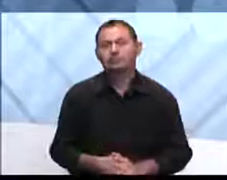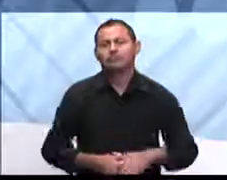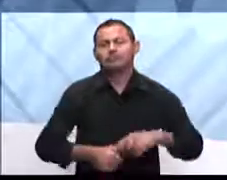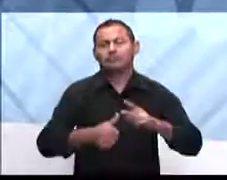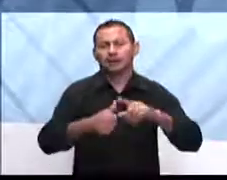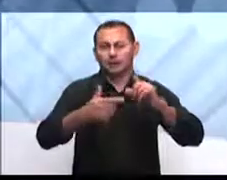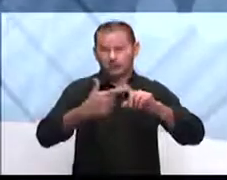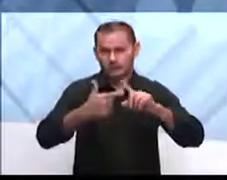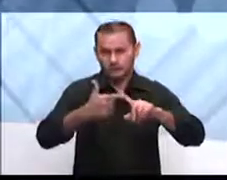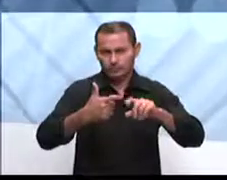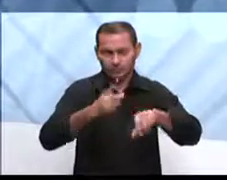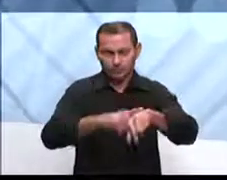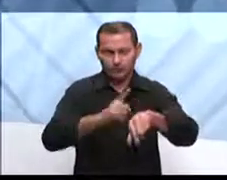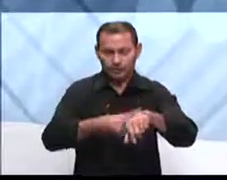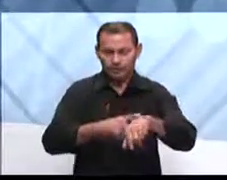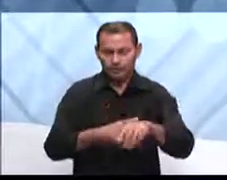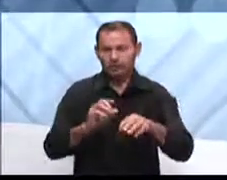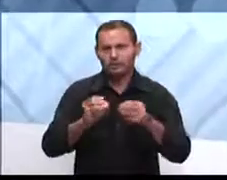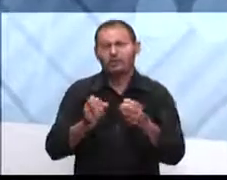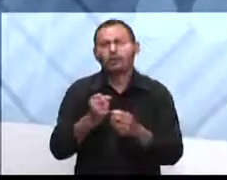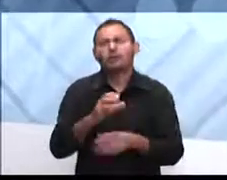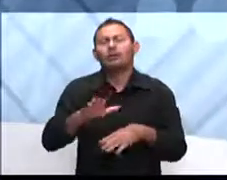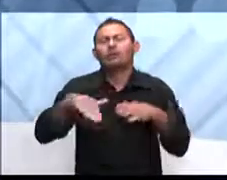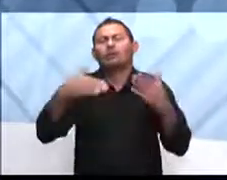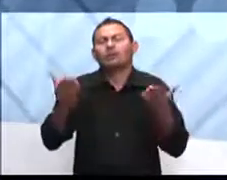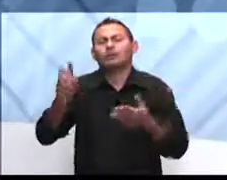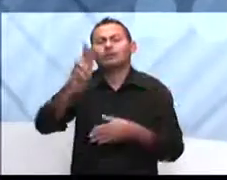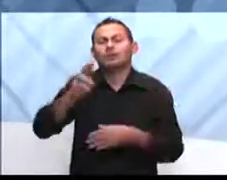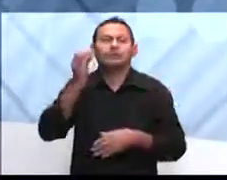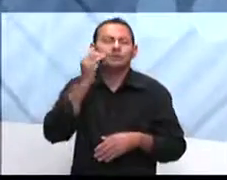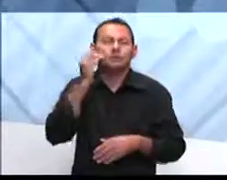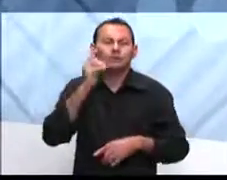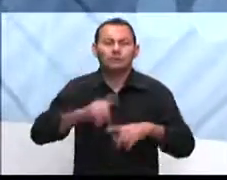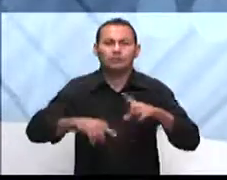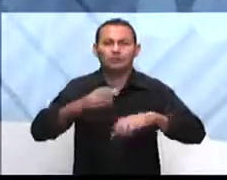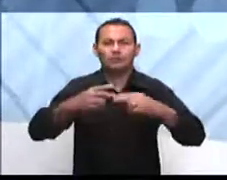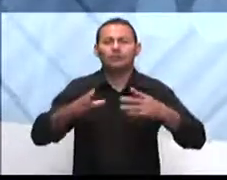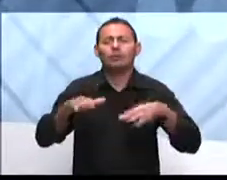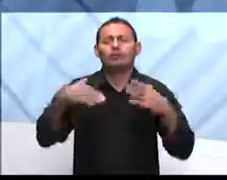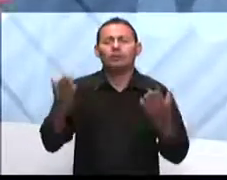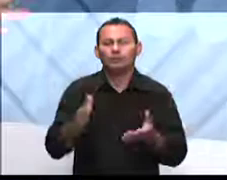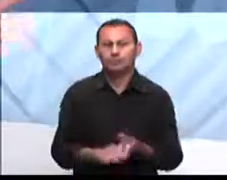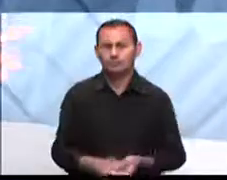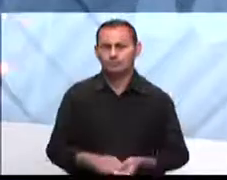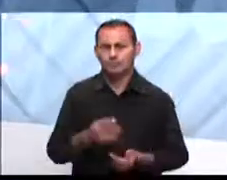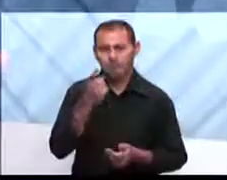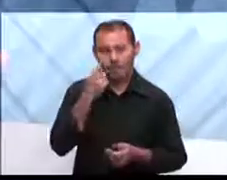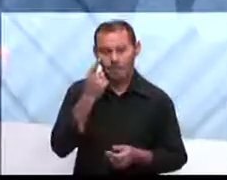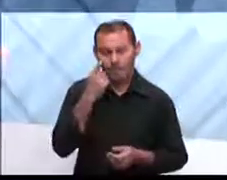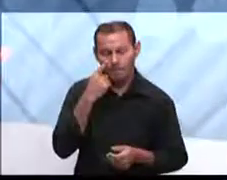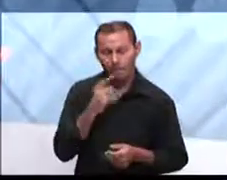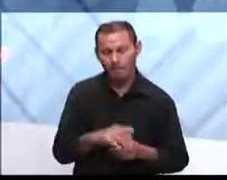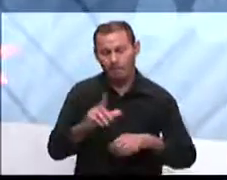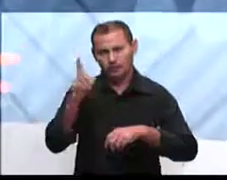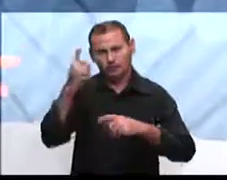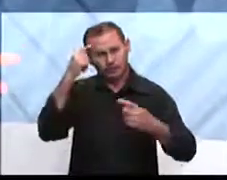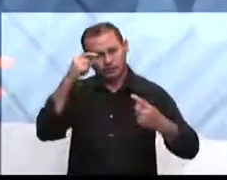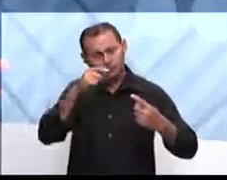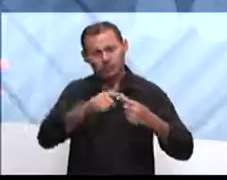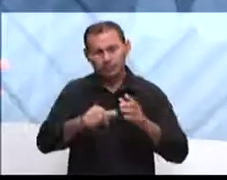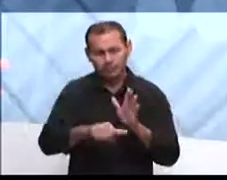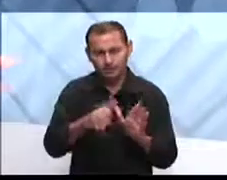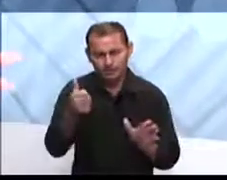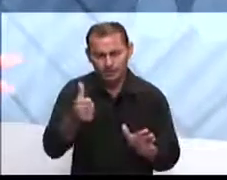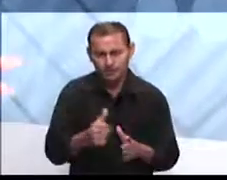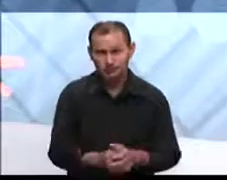segundo momento, então, né, quando que eu utilizo o teste de produto? Então, verifico, logicamente,